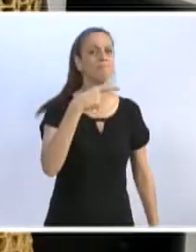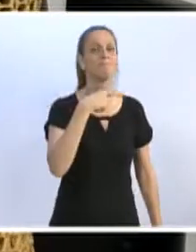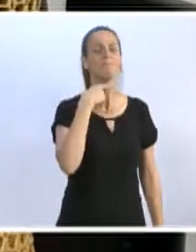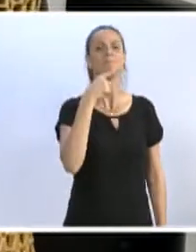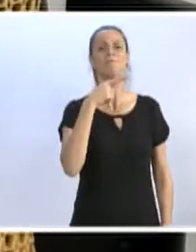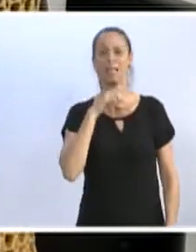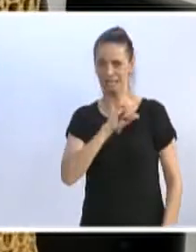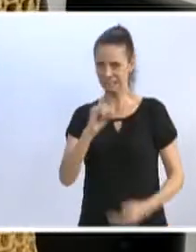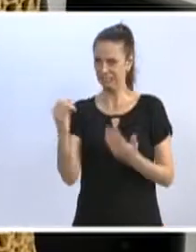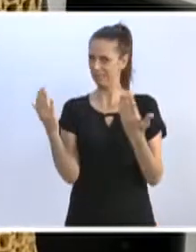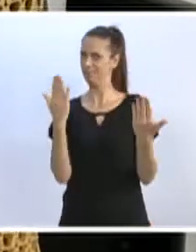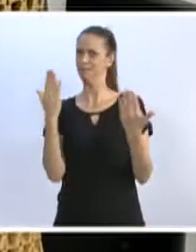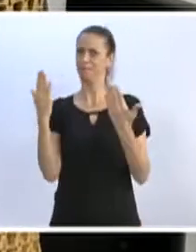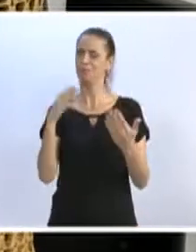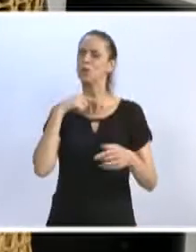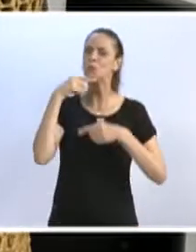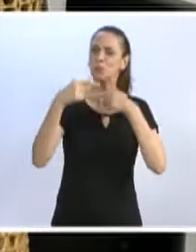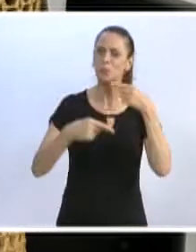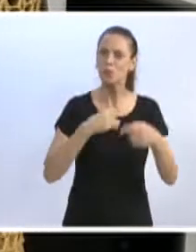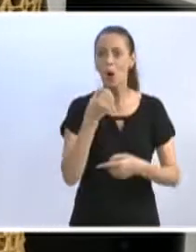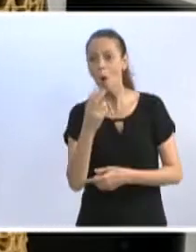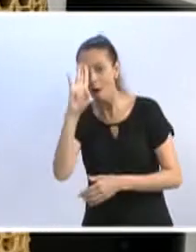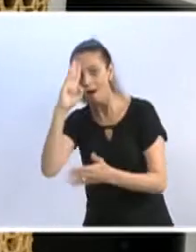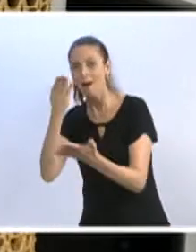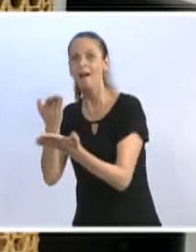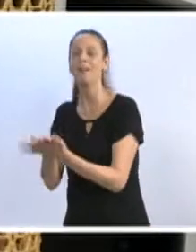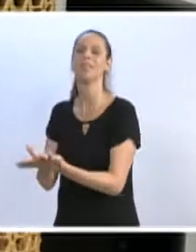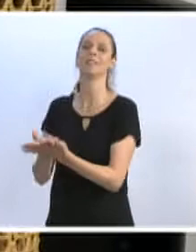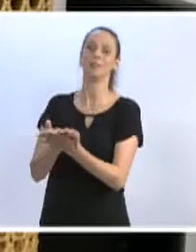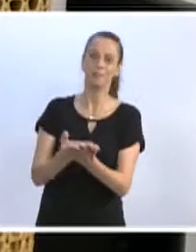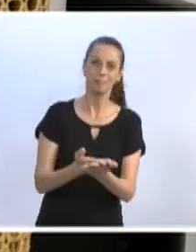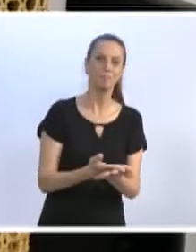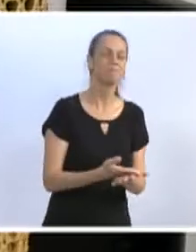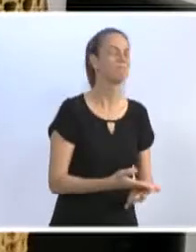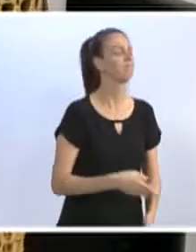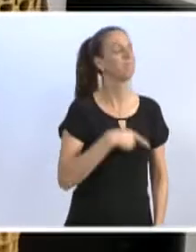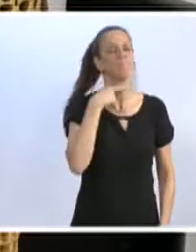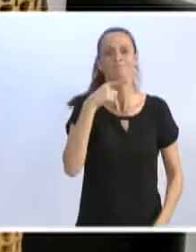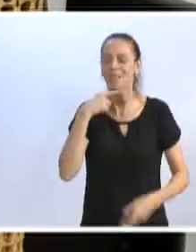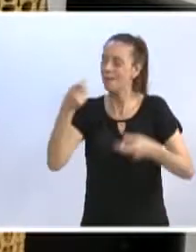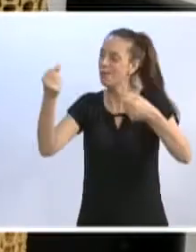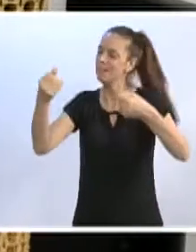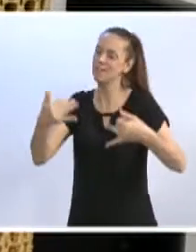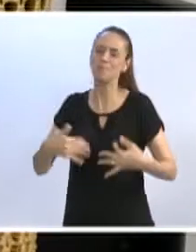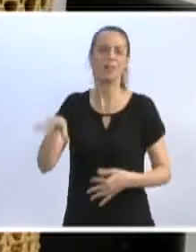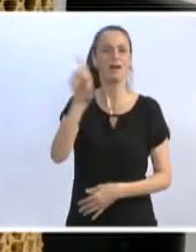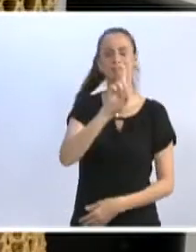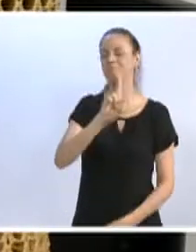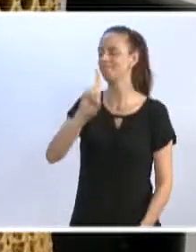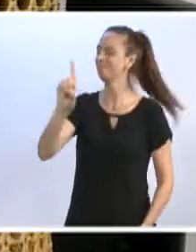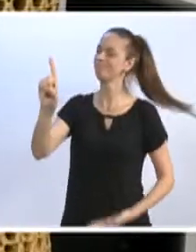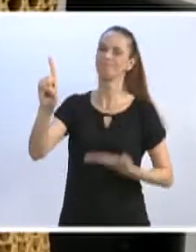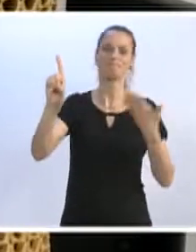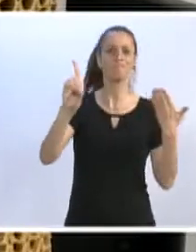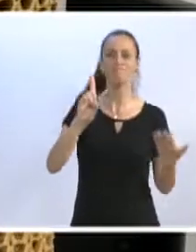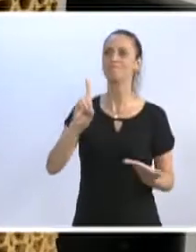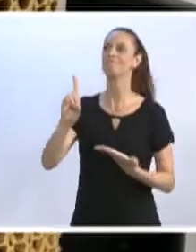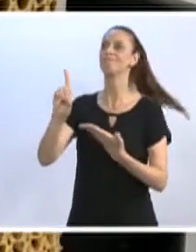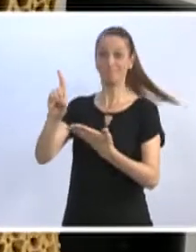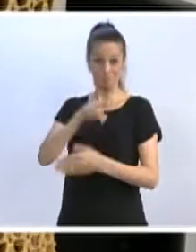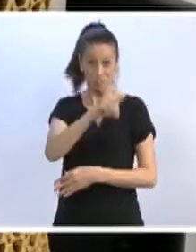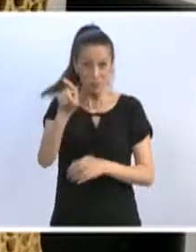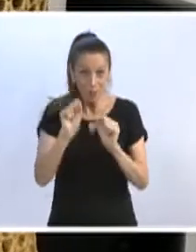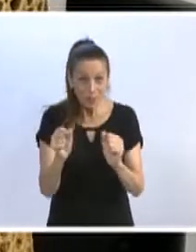se duvida ou se acredita, ninguém explica Deus. Podes